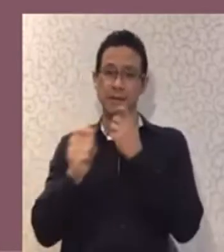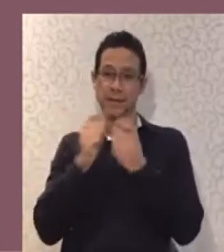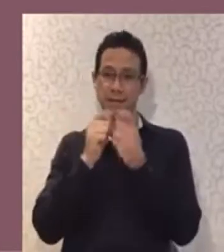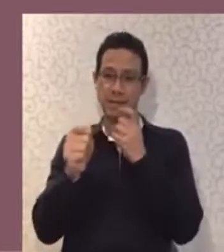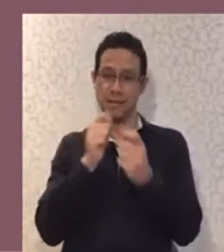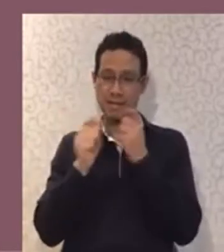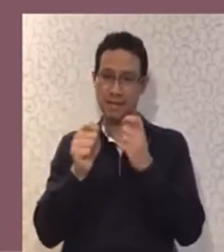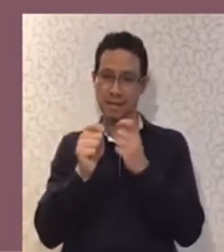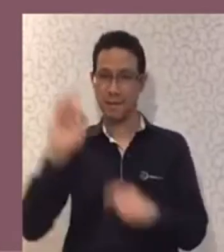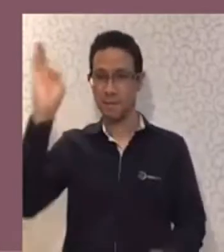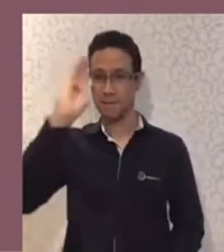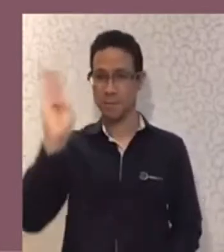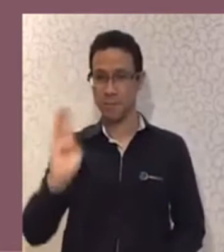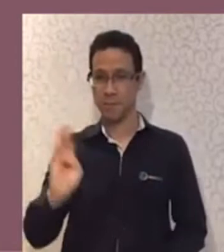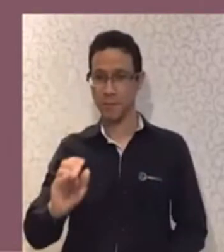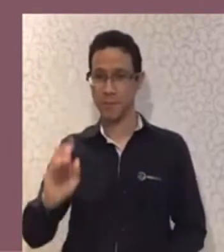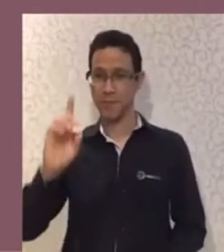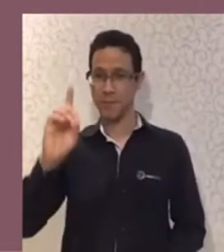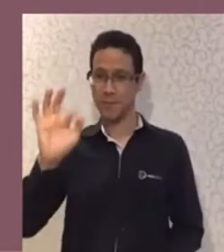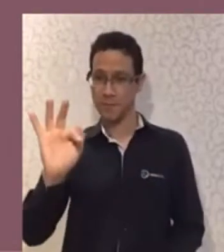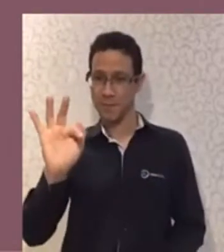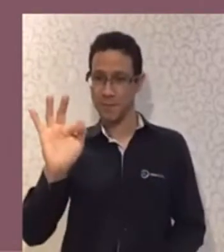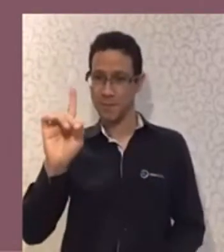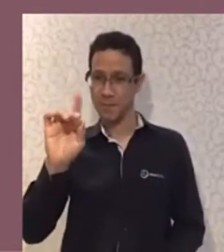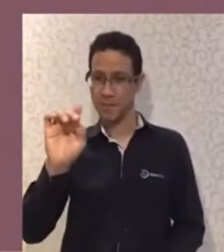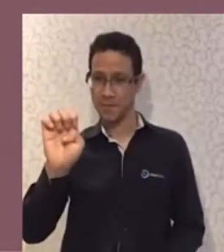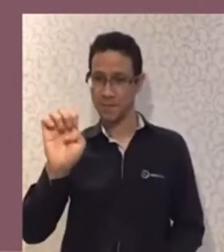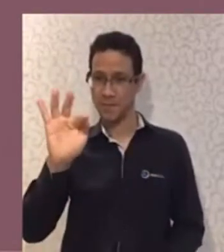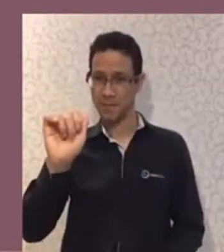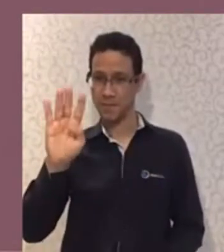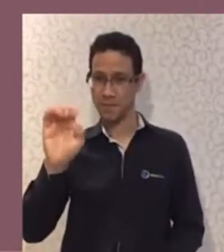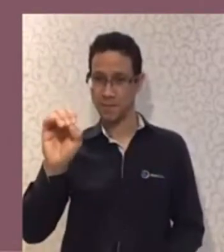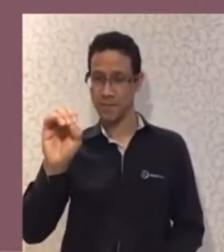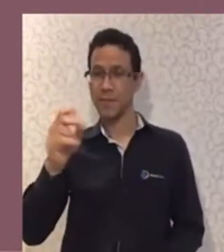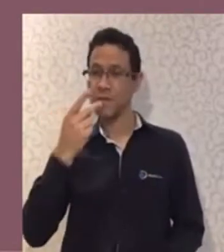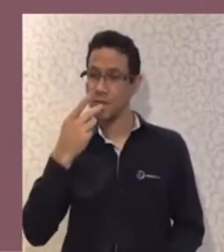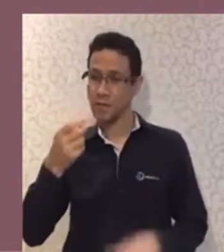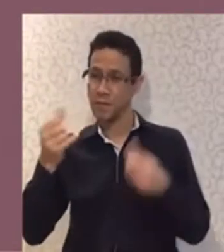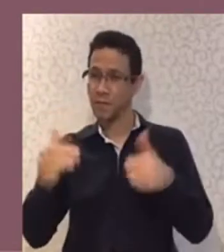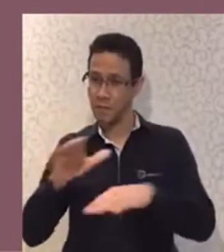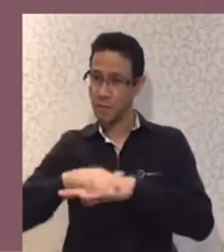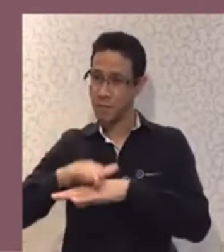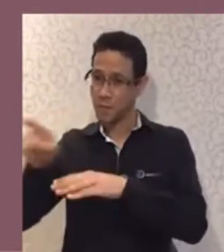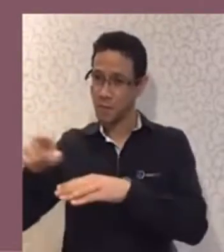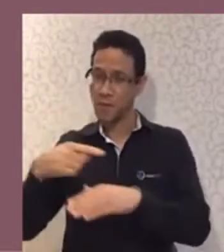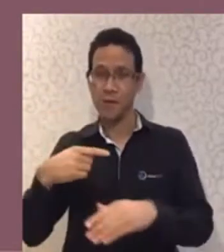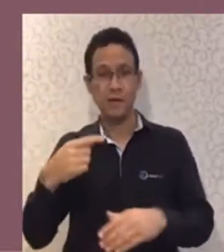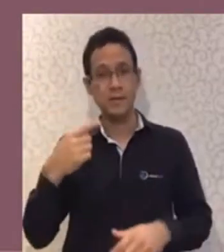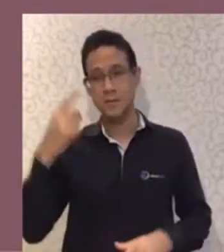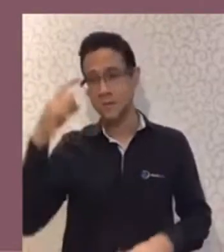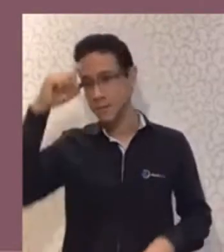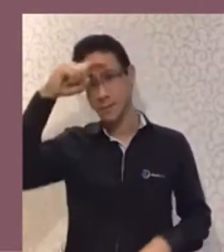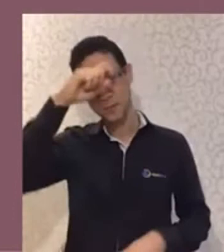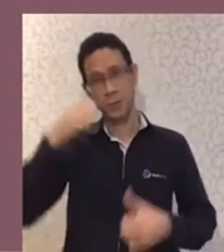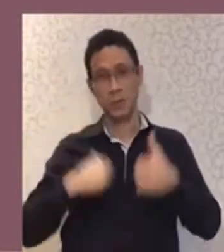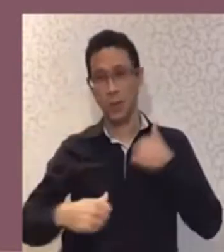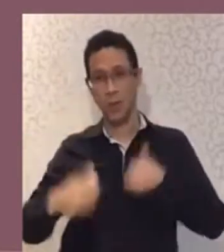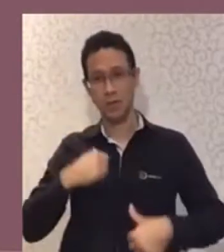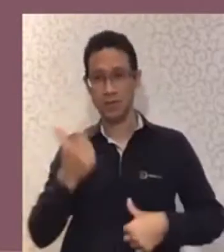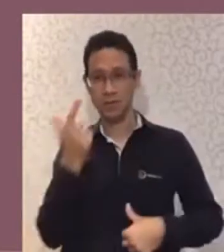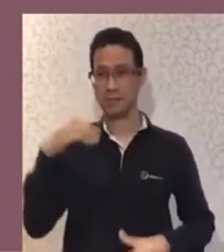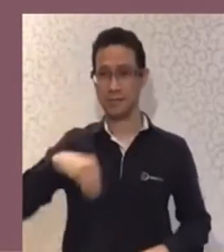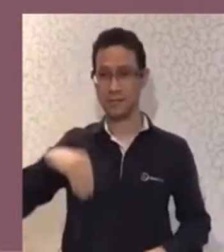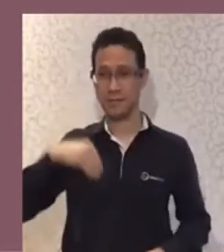abre aspas, é muito difícil sobreviver de arte no Brasil. Ter poucas referências de atrizes negras,